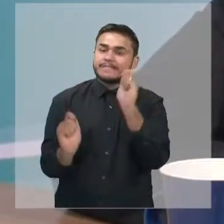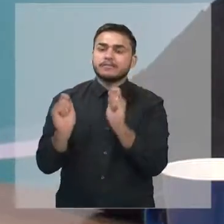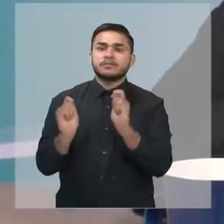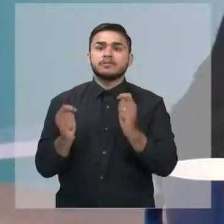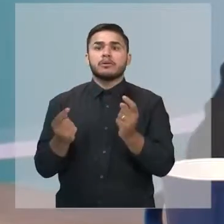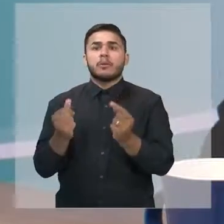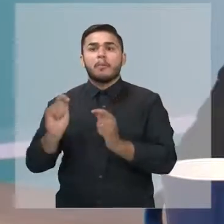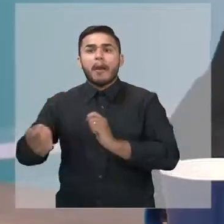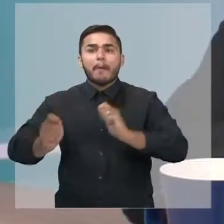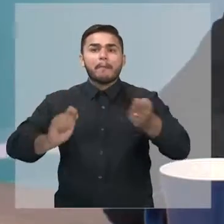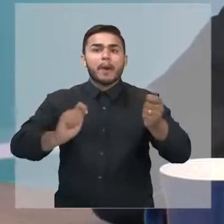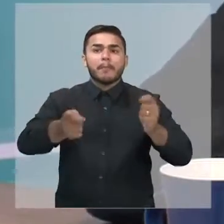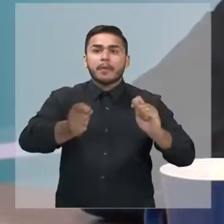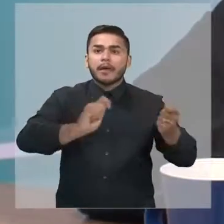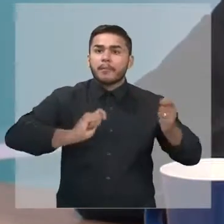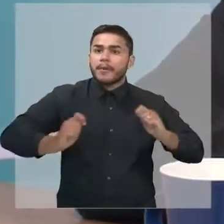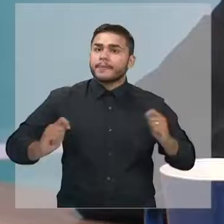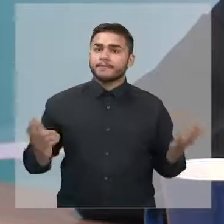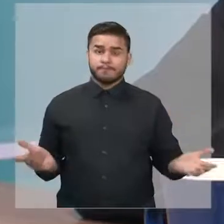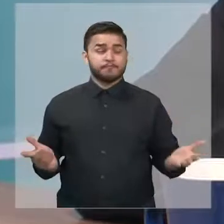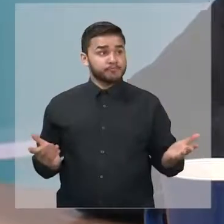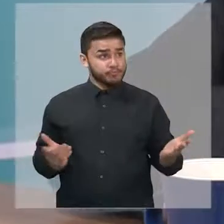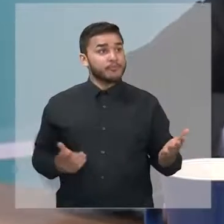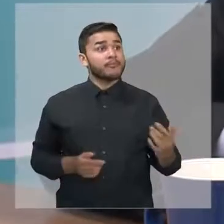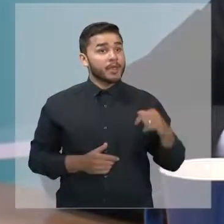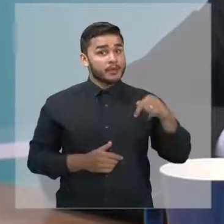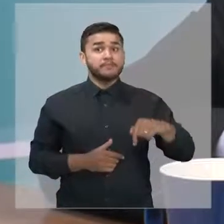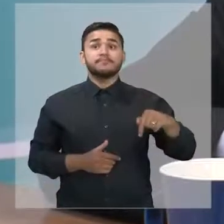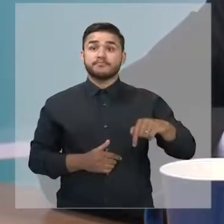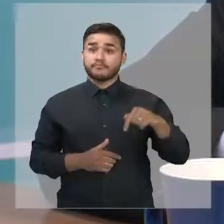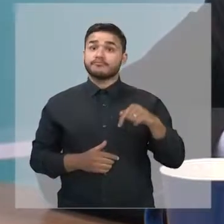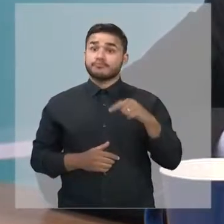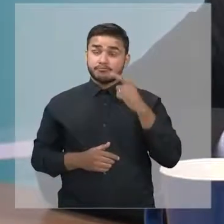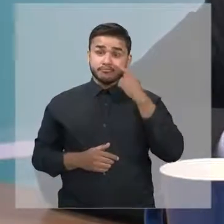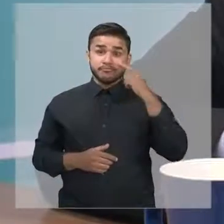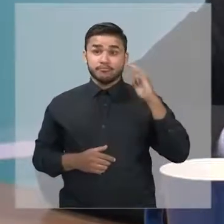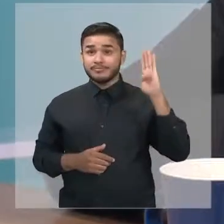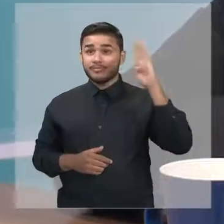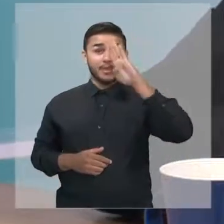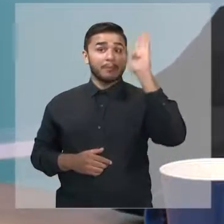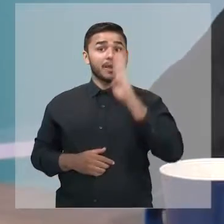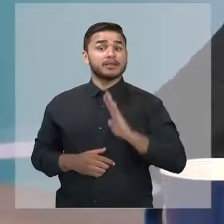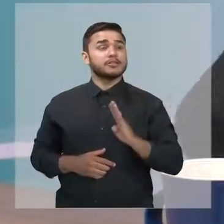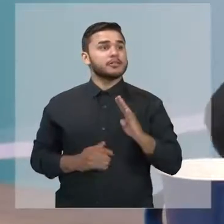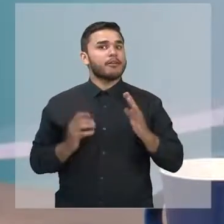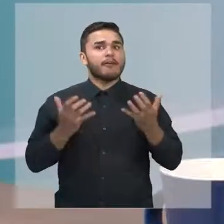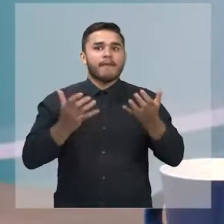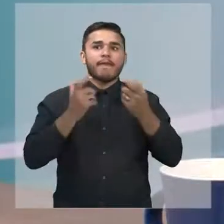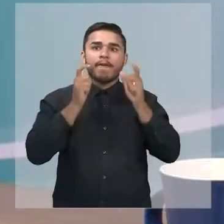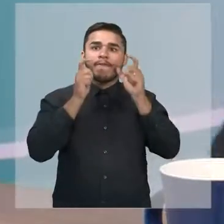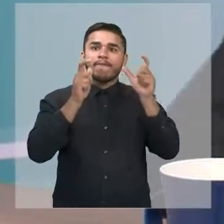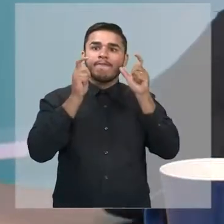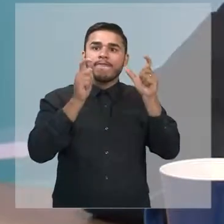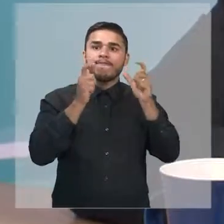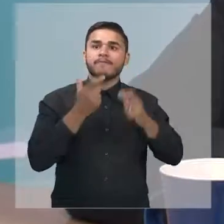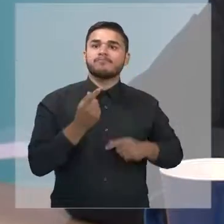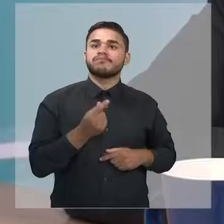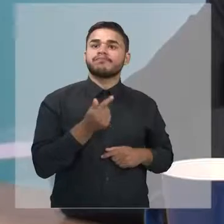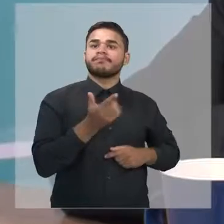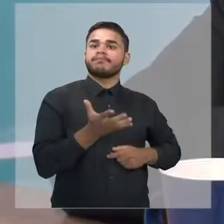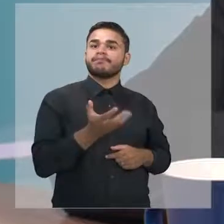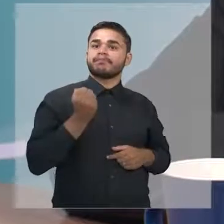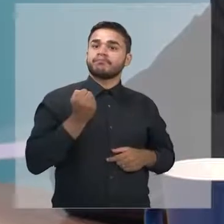Estado, pelas mais diversas formas. O funcionário público, ele quer todo tempo aumento, o empresário quer isenção ou